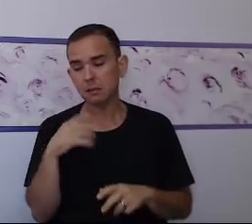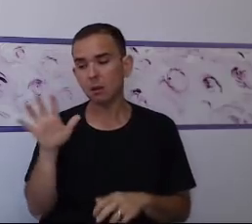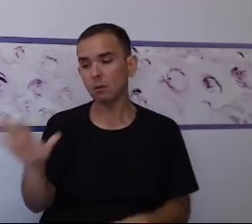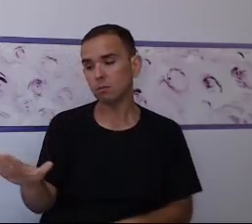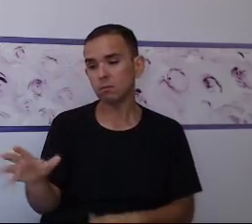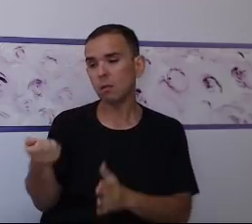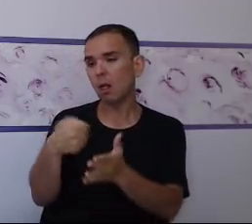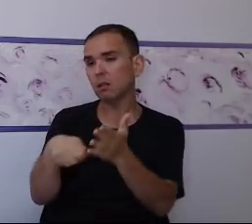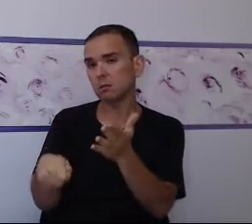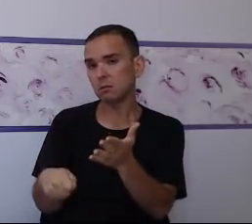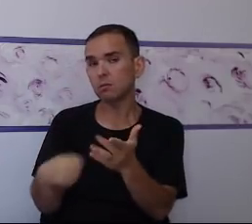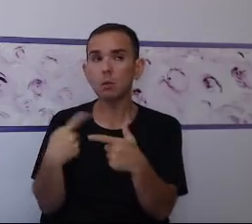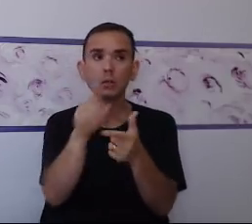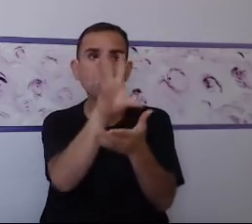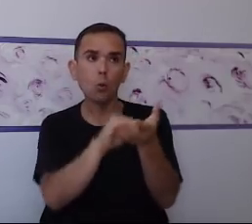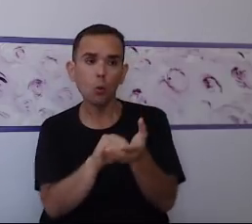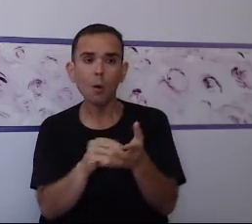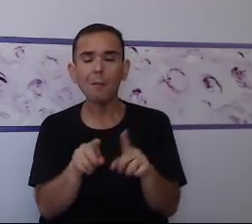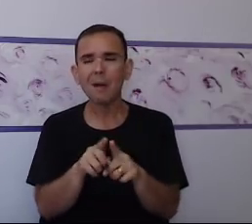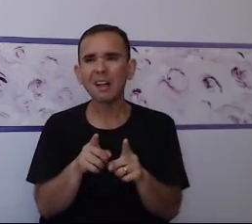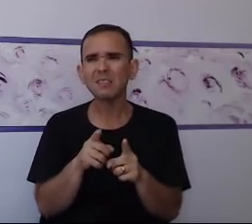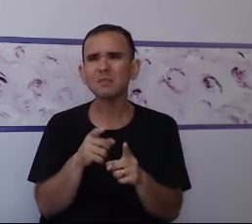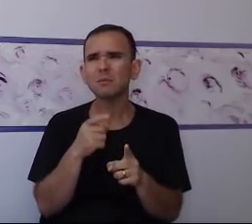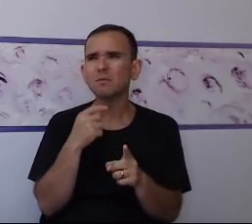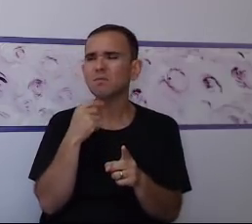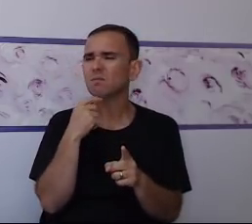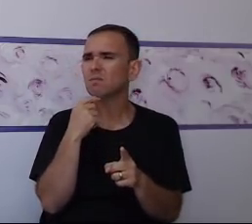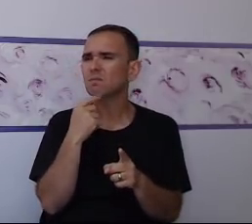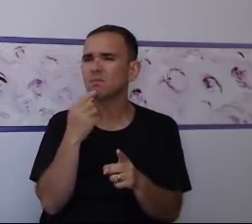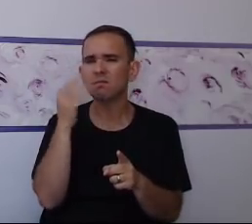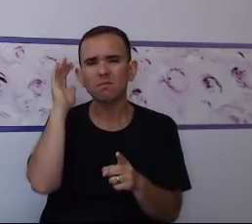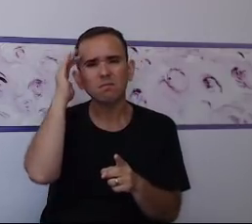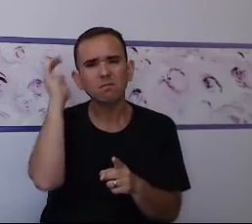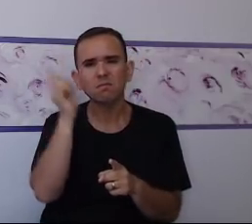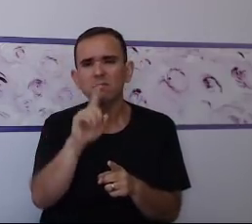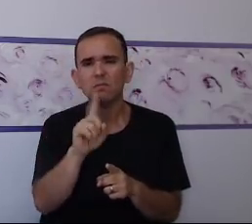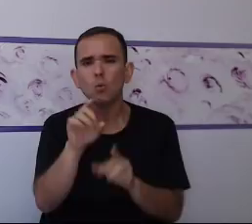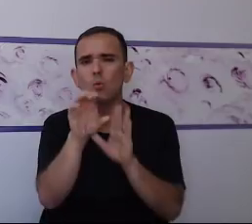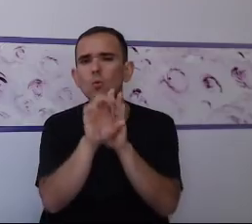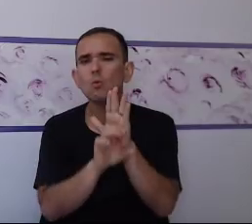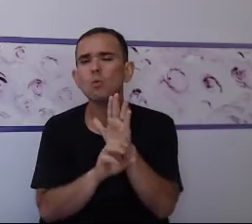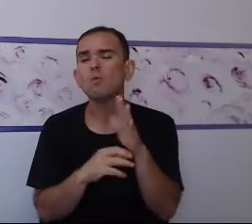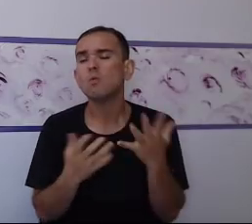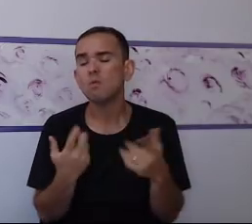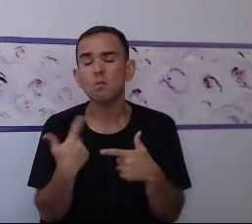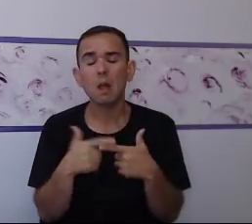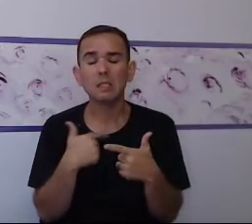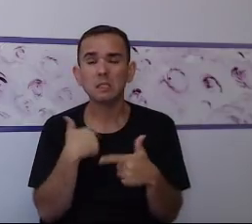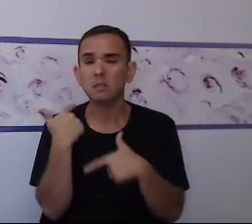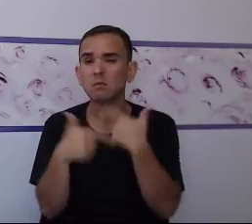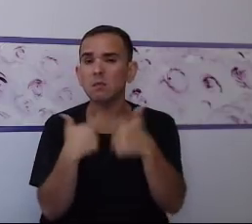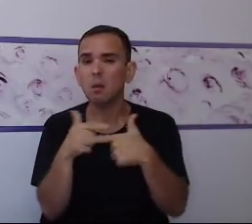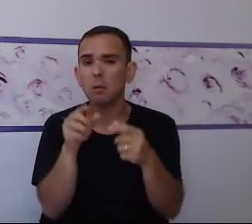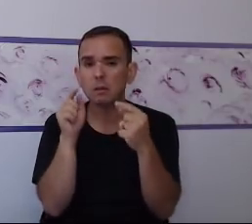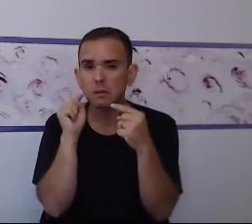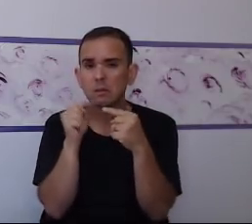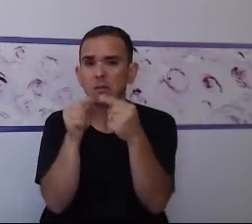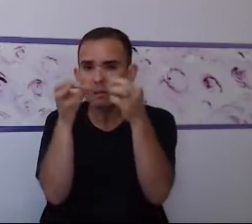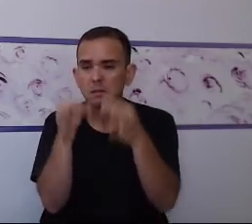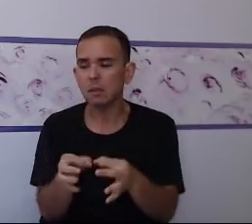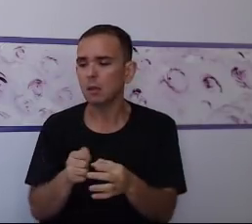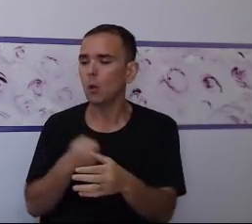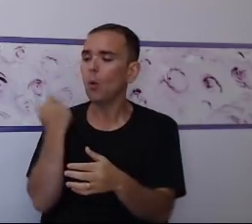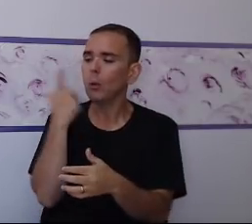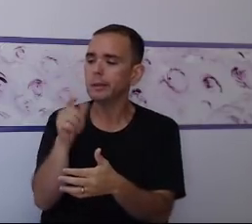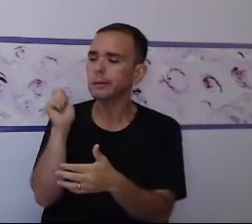com a escrita, porque a gente copiou, porém, muitas vezes ele não fez a assimilação desse conteúdo, porque a gente não trabalhou da forma adequada. Ficou insistindo na escrita,